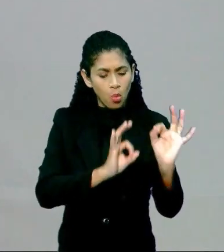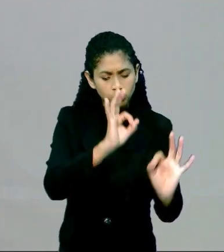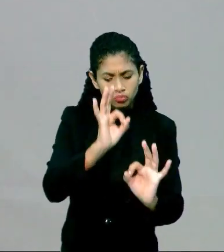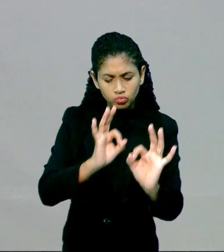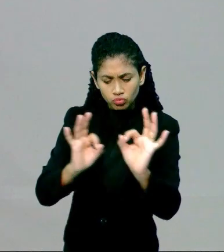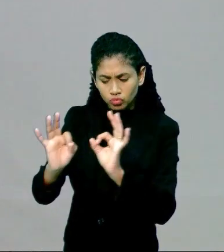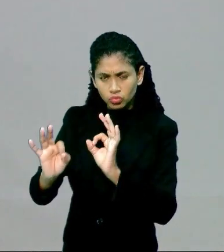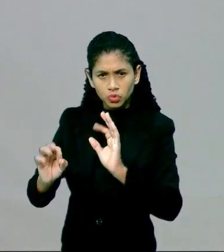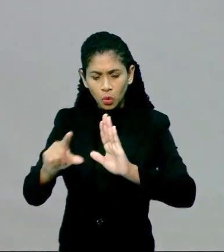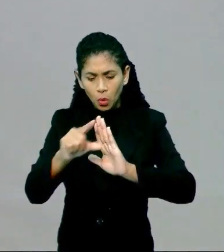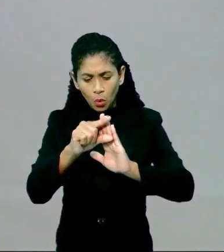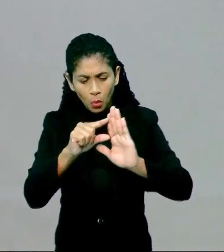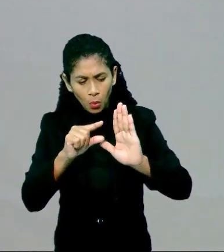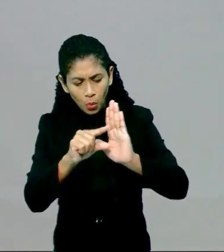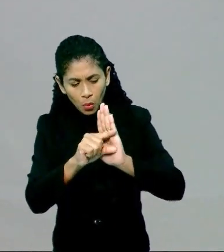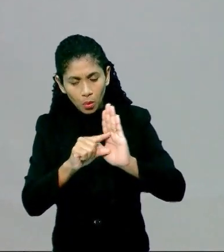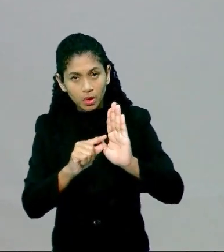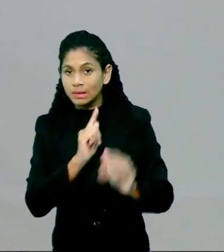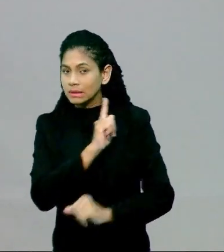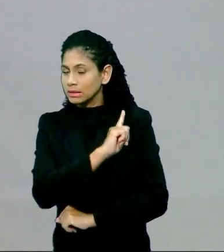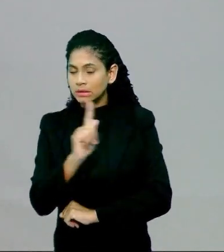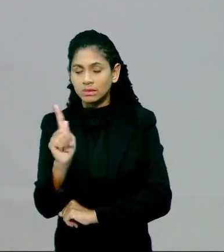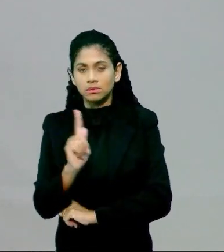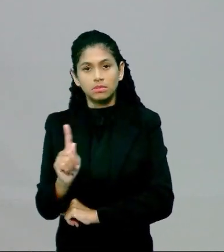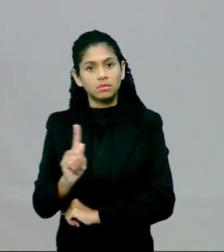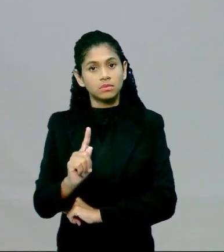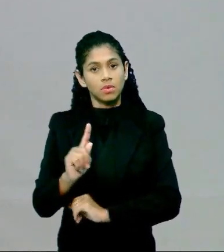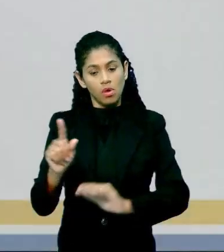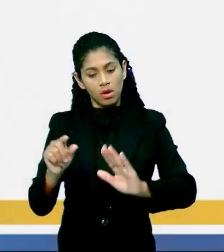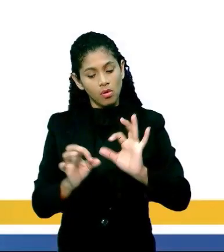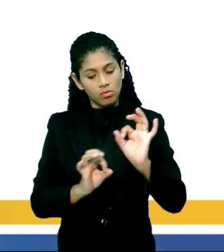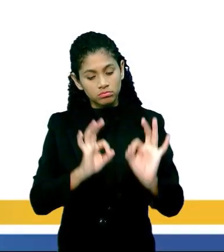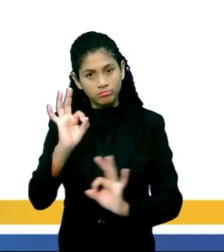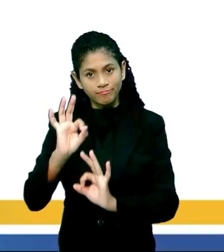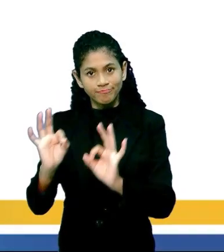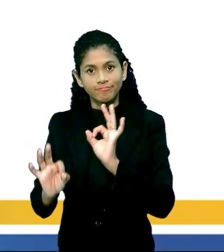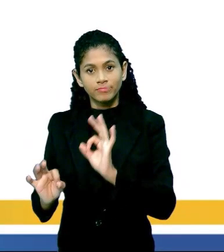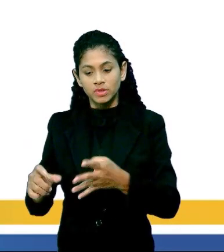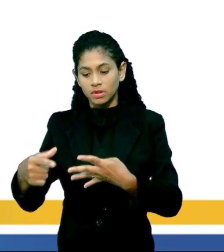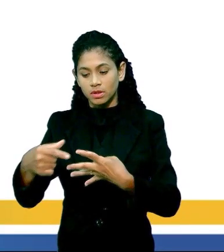dizer, não existe. Literatura de cordel, ela é organizada em verso, tá, pessoal?